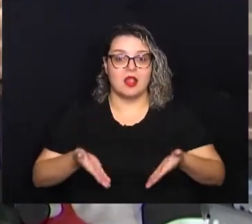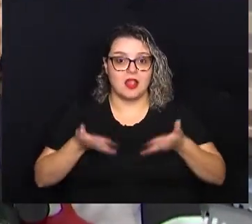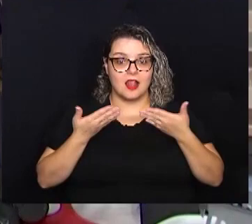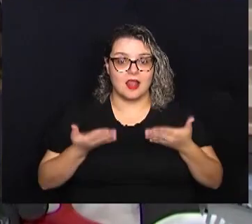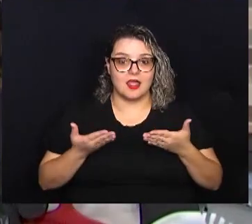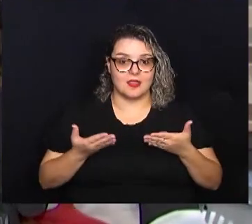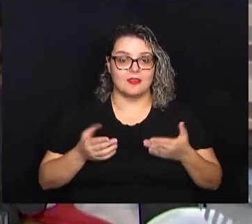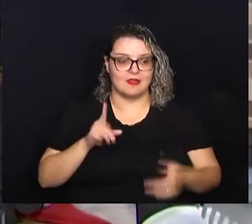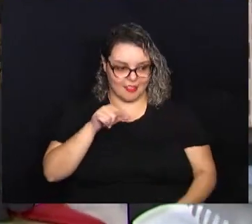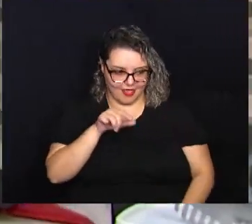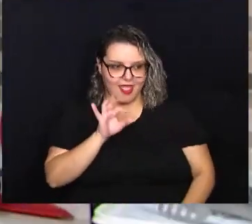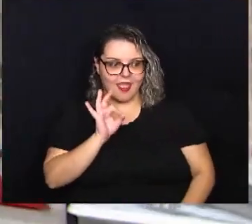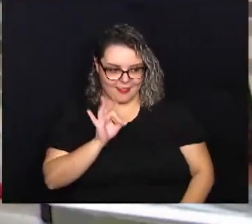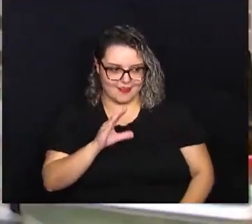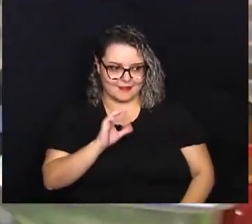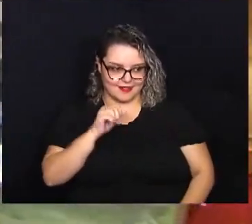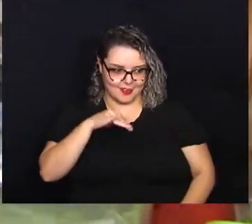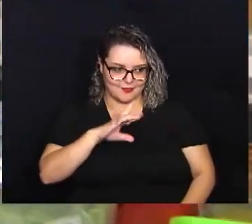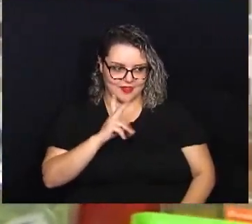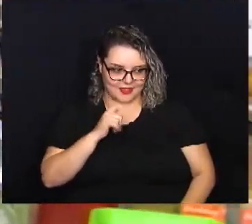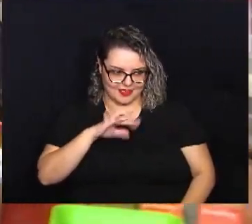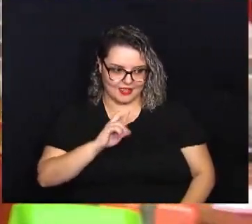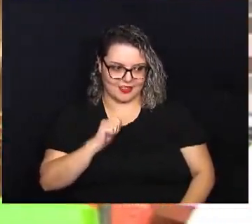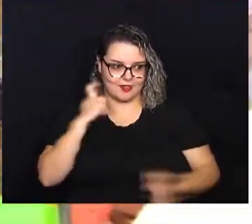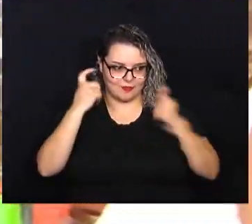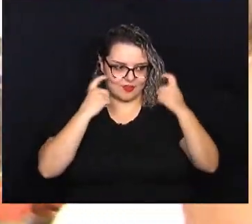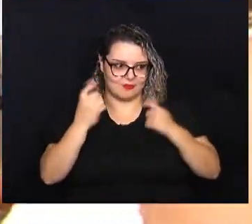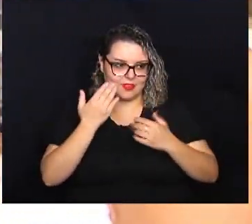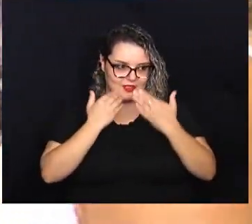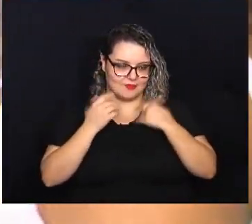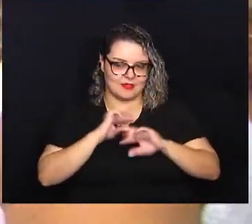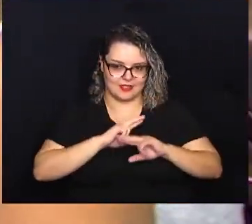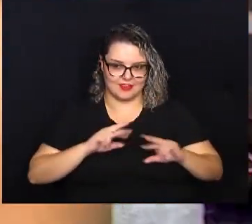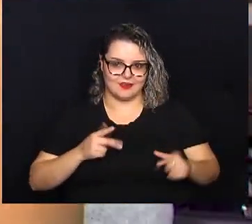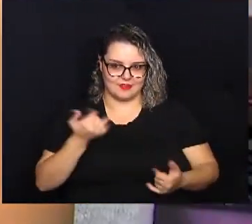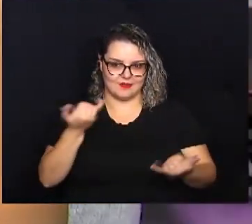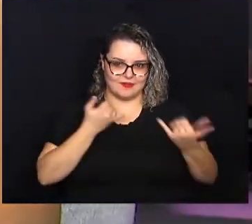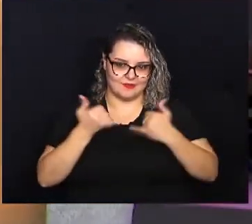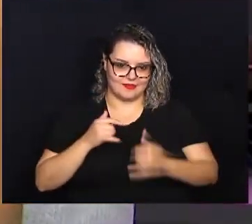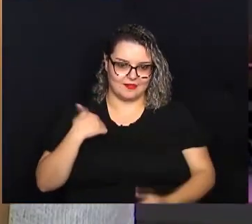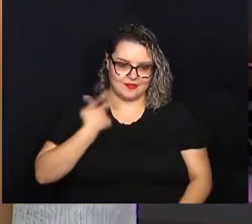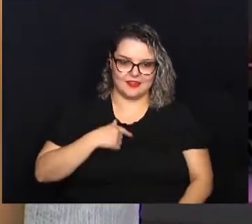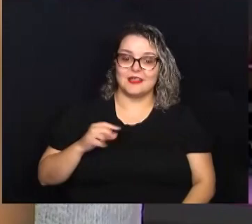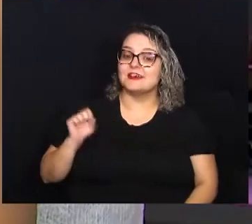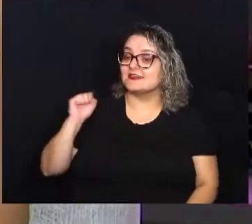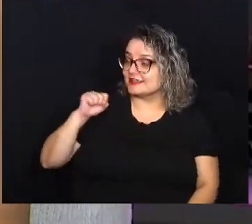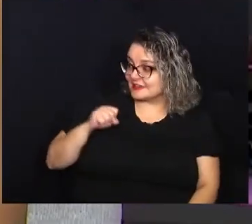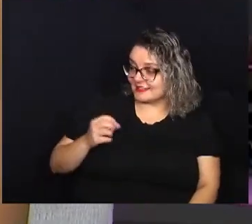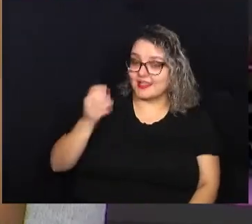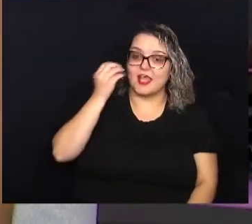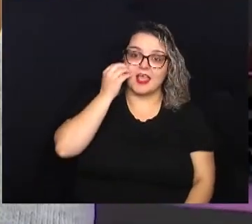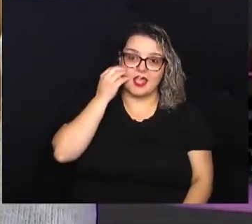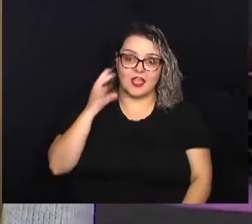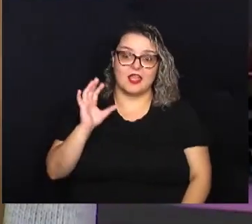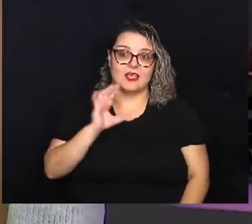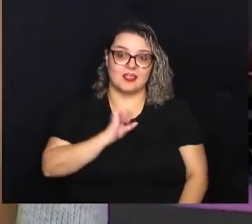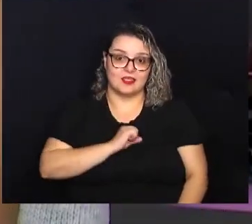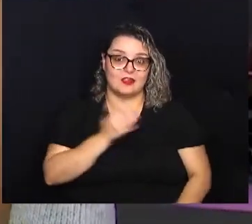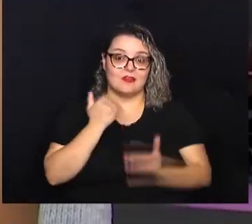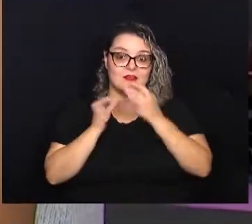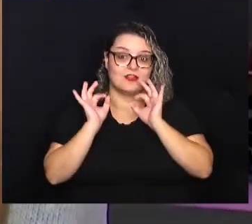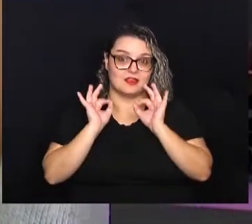É isso aí né Camilinha se preocupando sempre com alimentação conta pra gente com certeza André eu gosto de comer bem direitinho